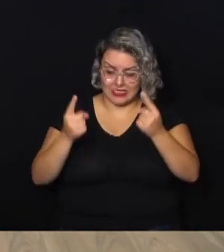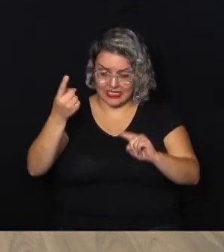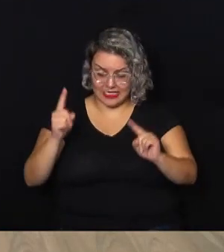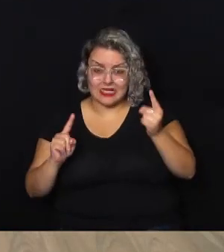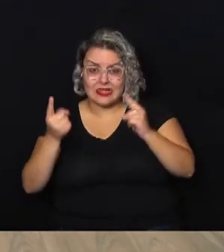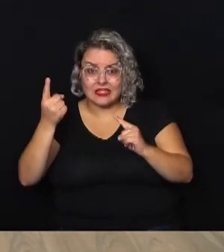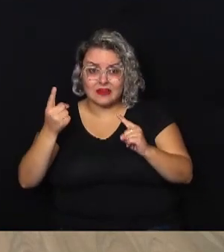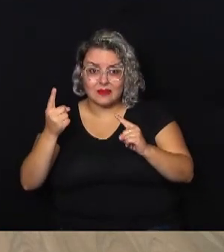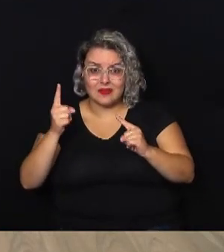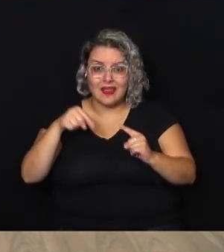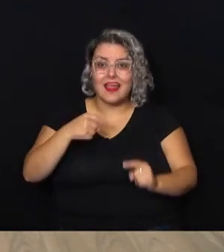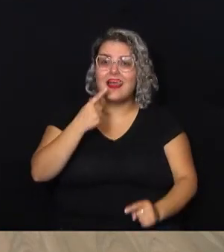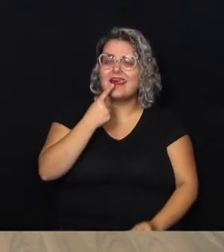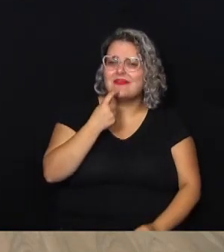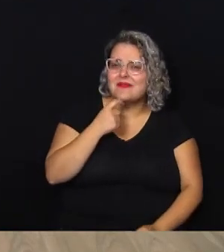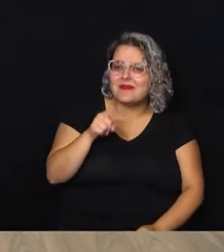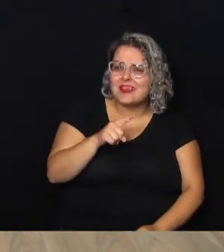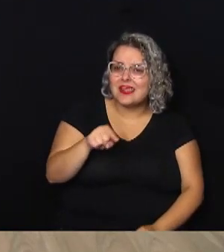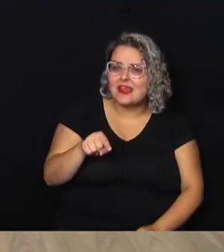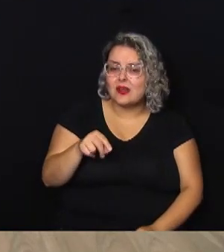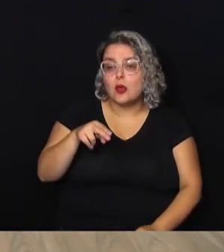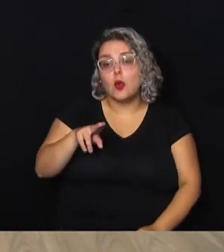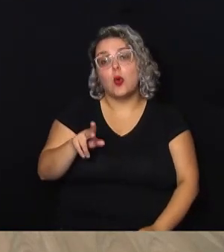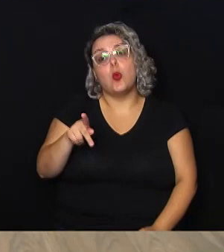é feriado ou é ponto